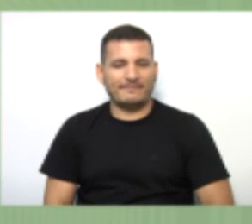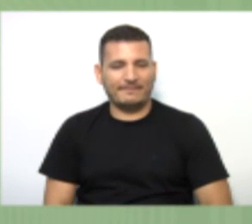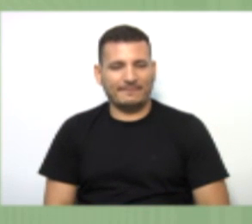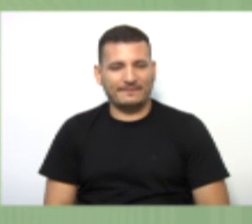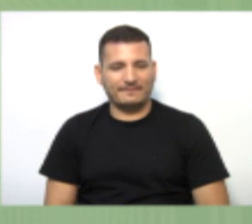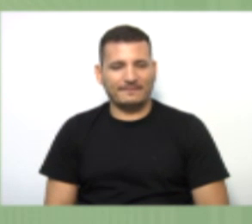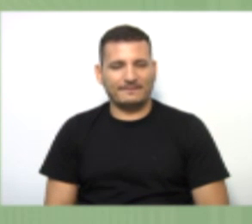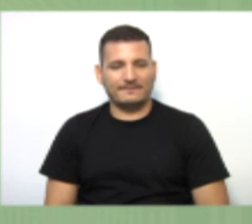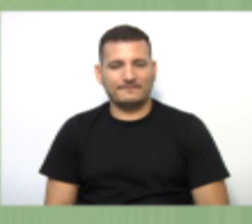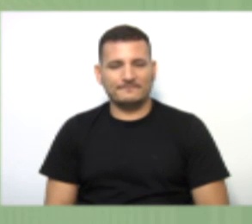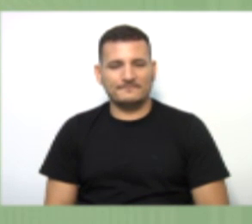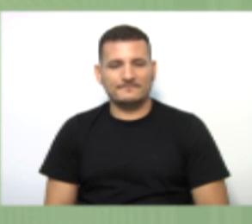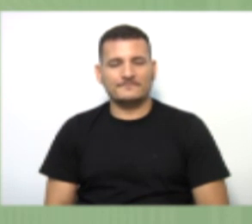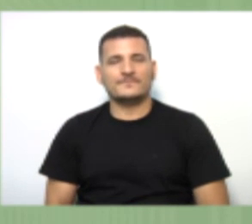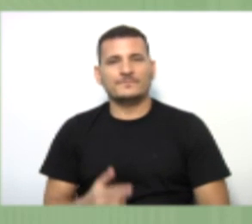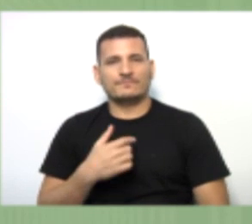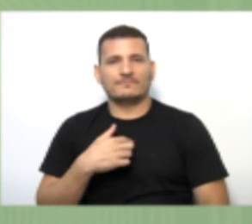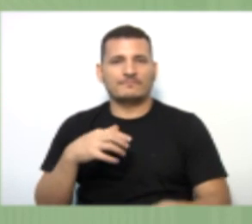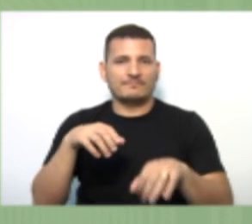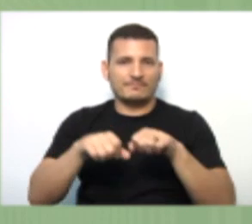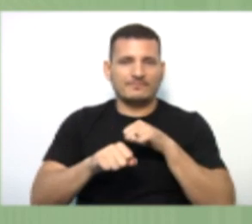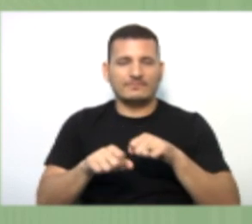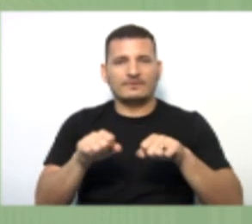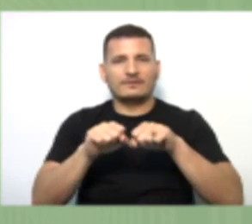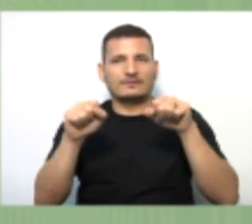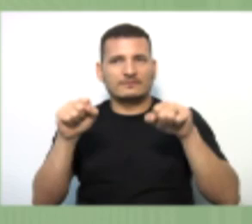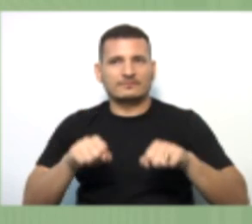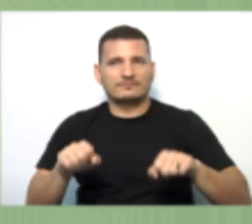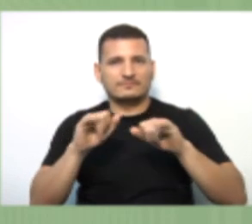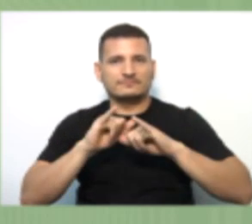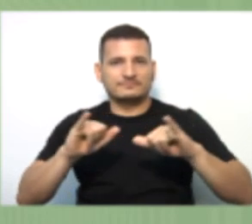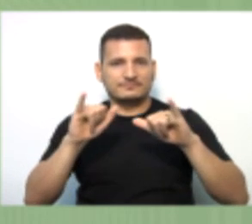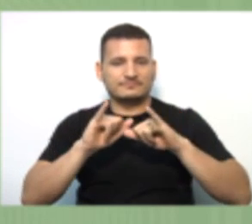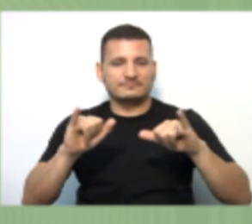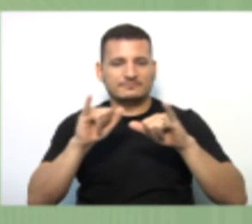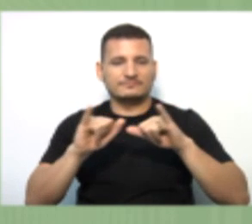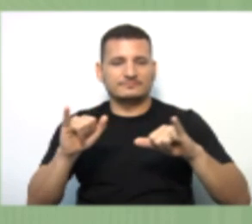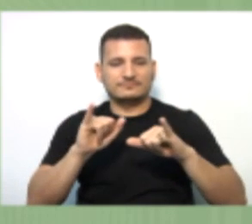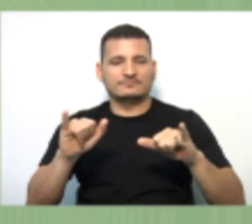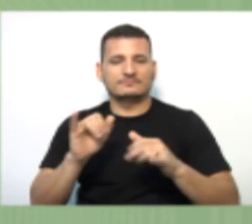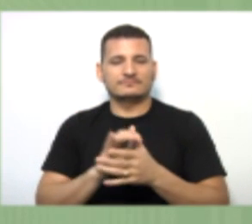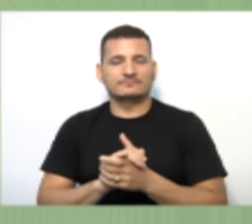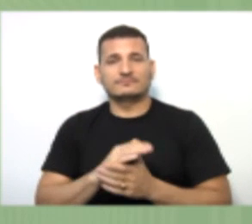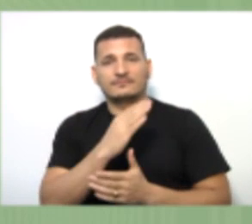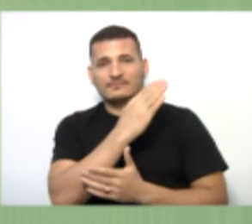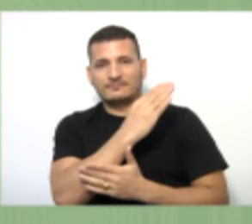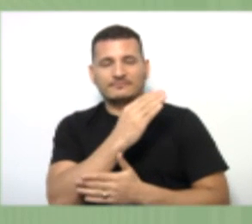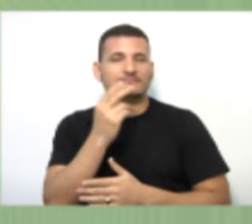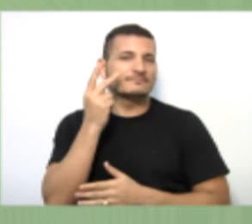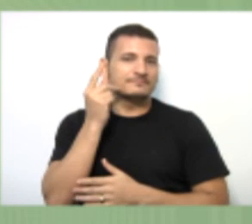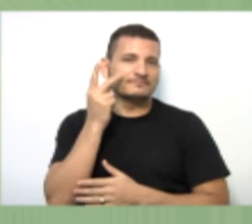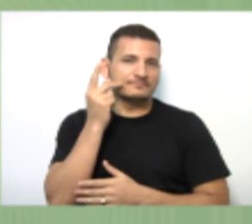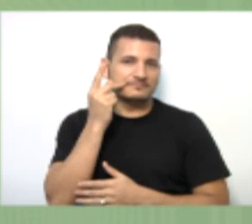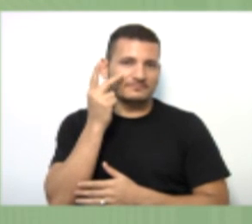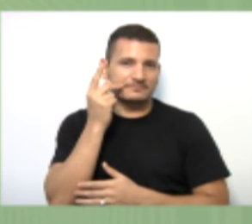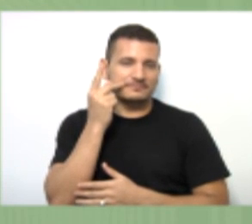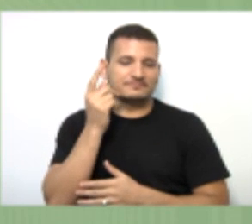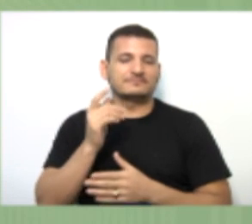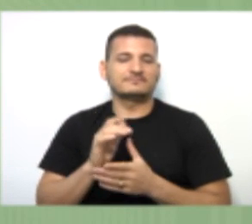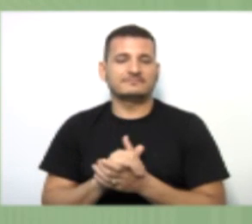Então, eu sou bacharel em Sistema de Informação, né, pela Universidade Federal do Ceará